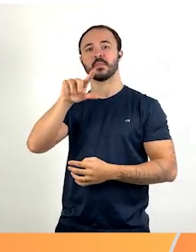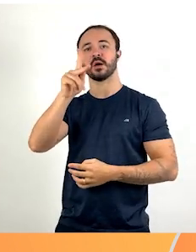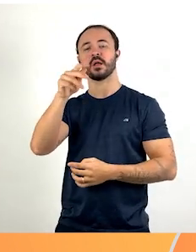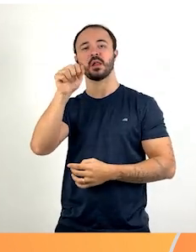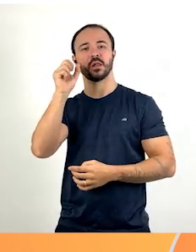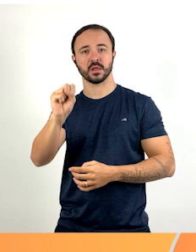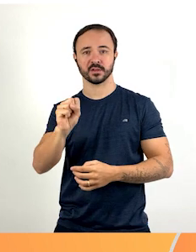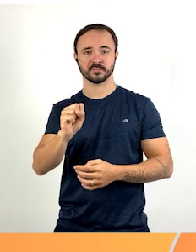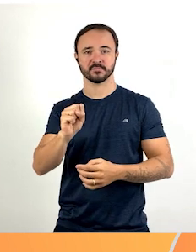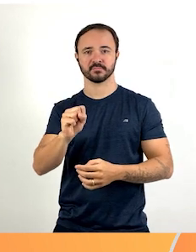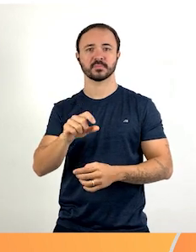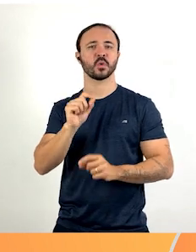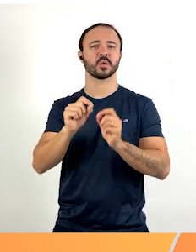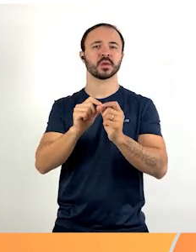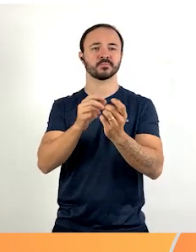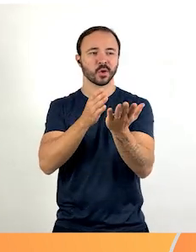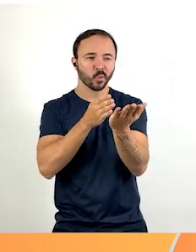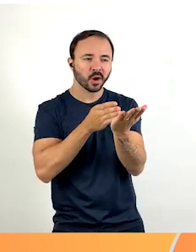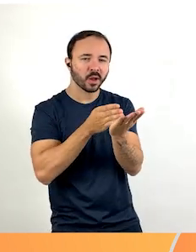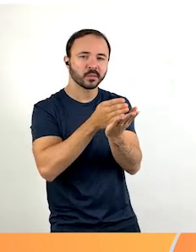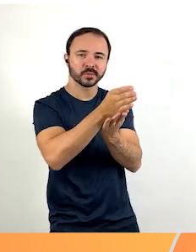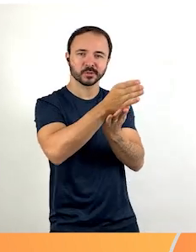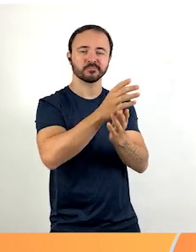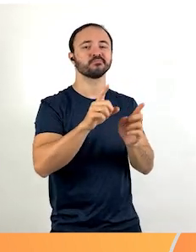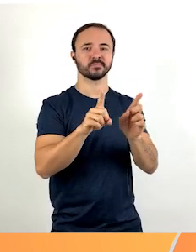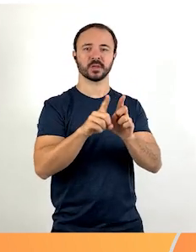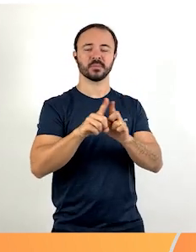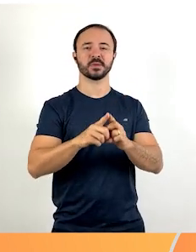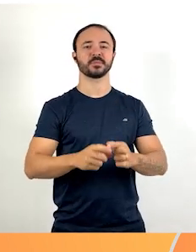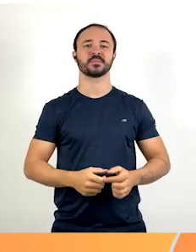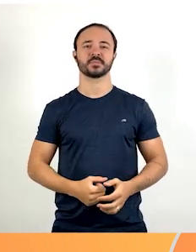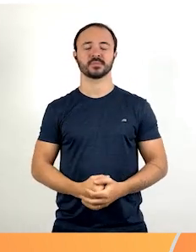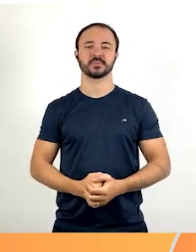caminhos fechados formados pelos ramos de um circuito.